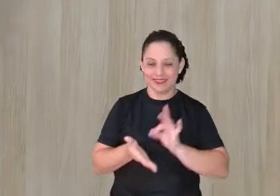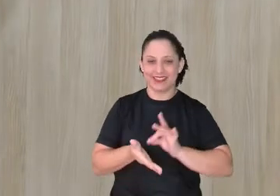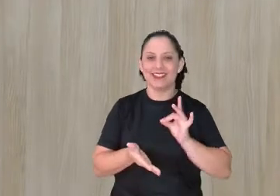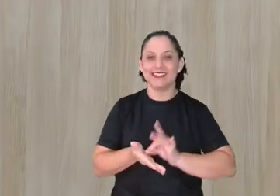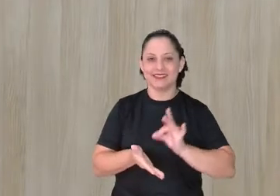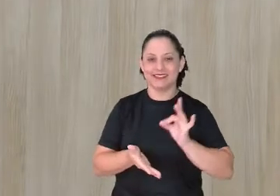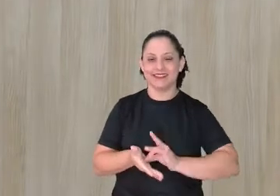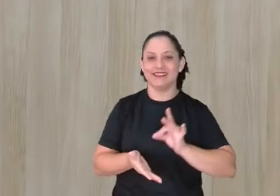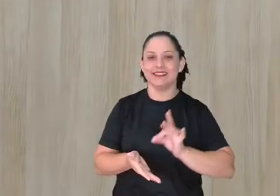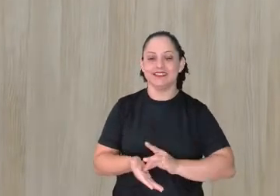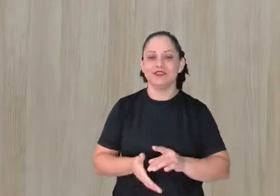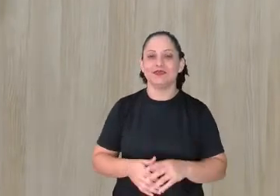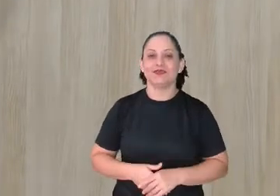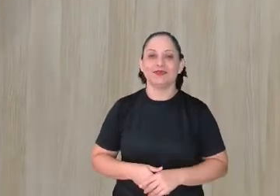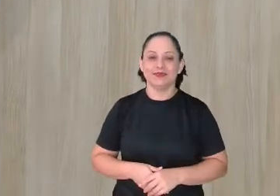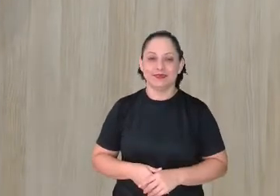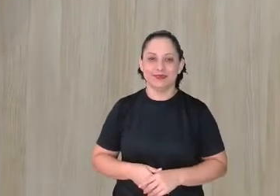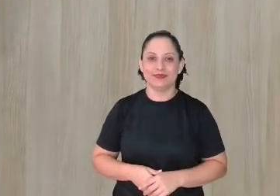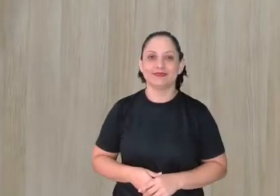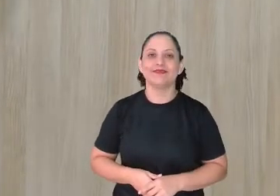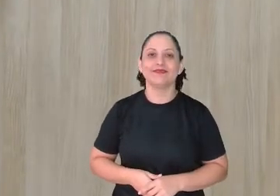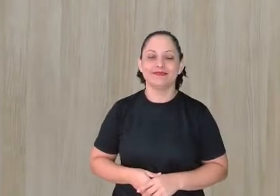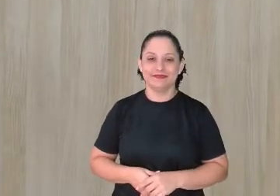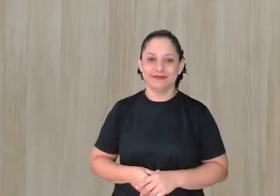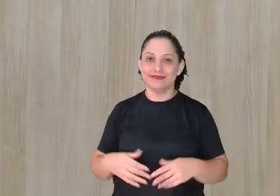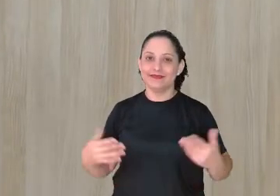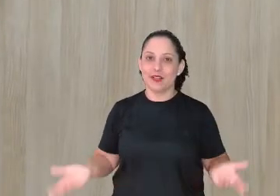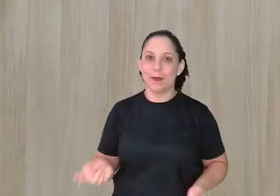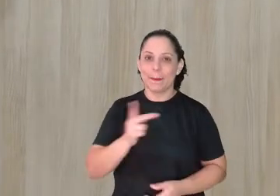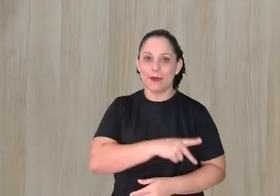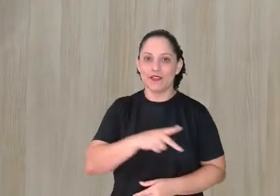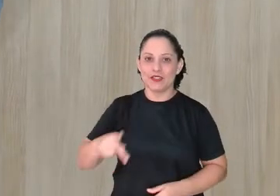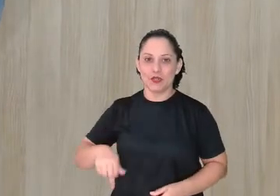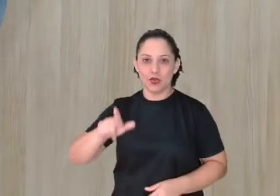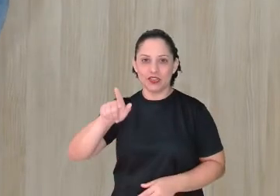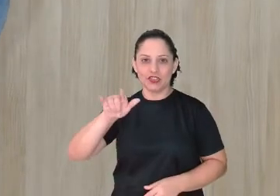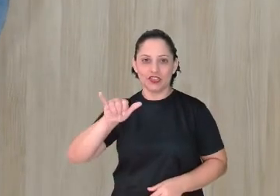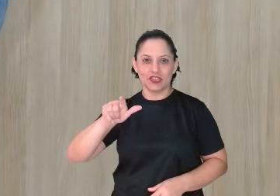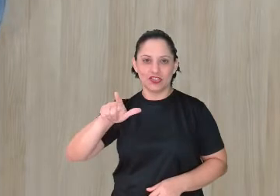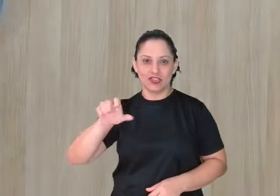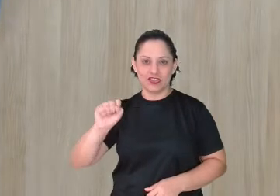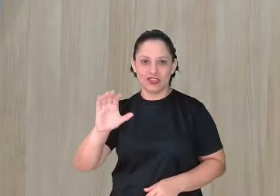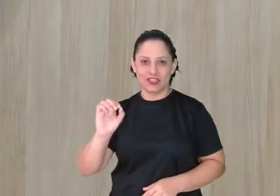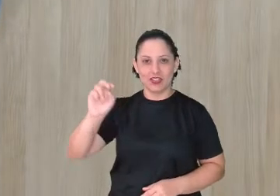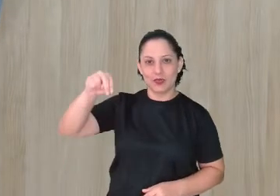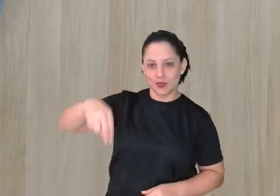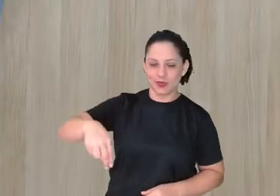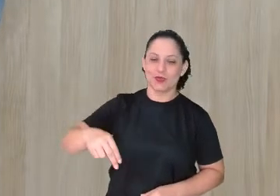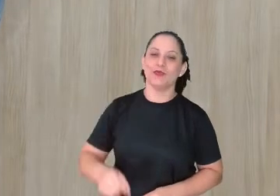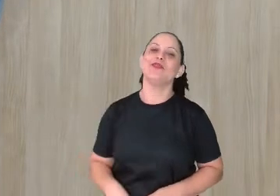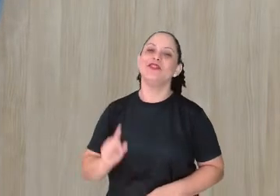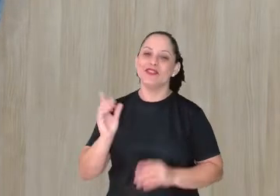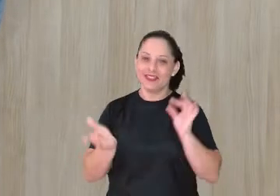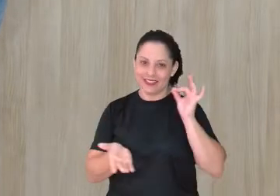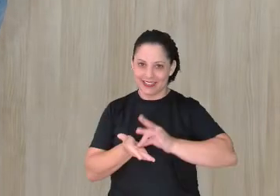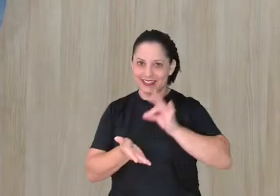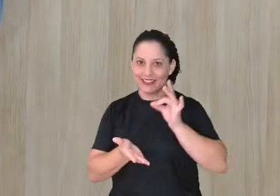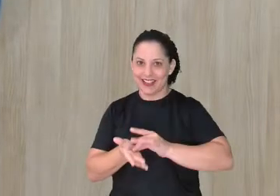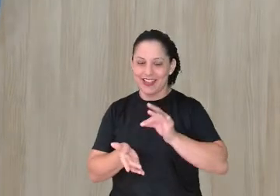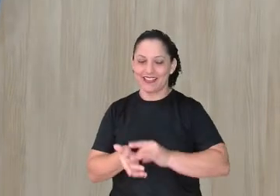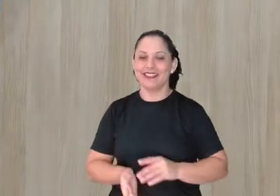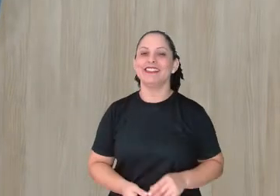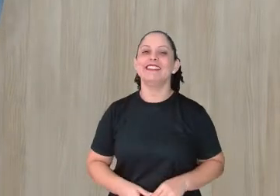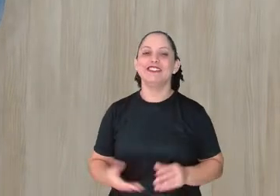moça. Ai, meu Deus. Professor Gilson, rostinho lindo, sabia? É ele,